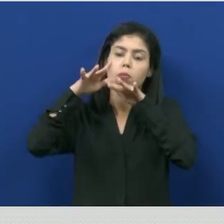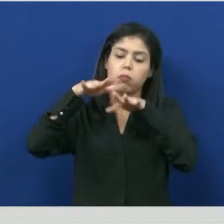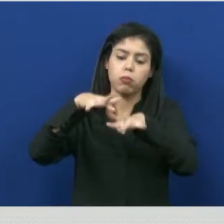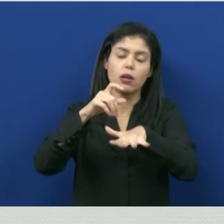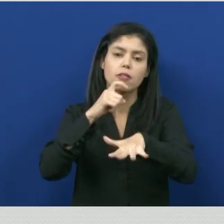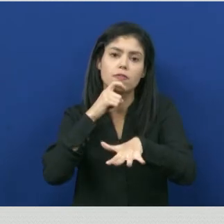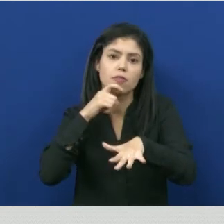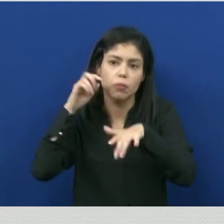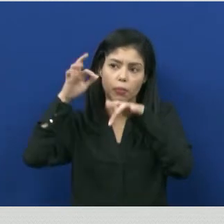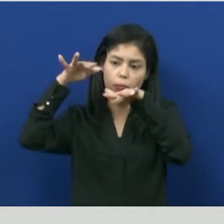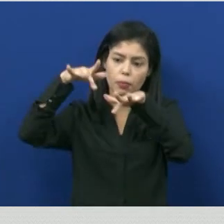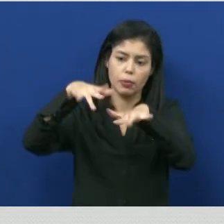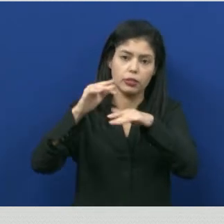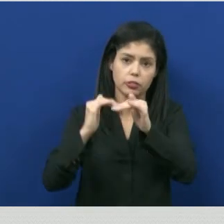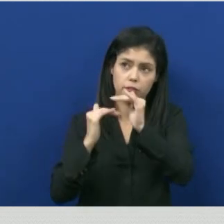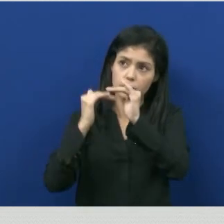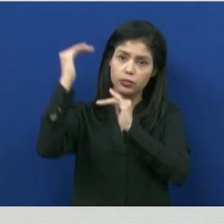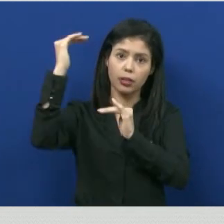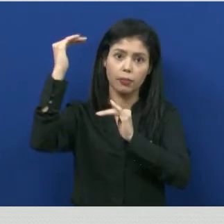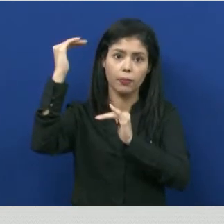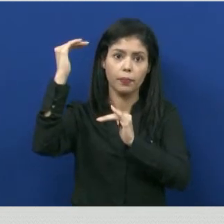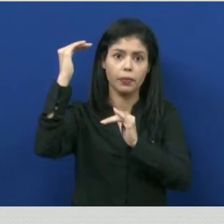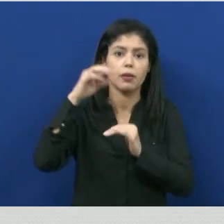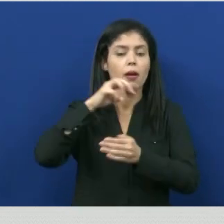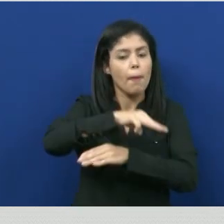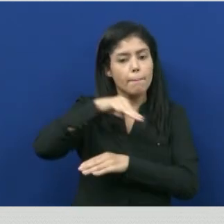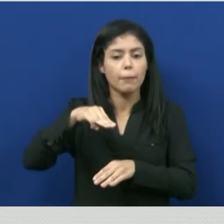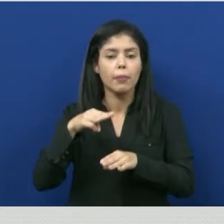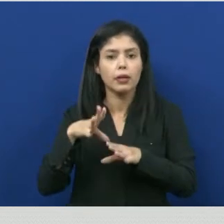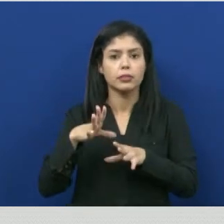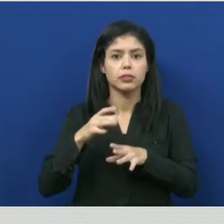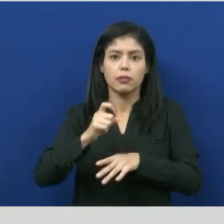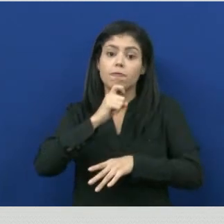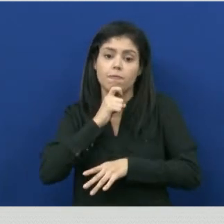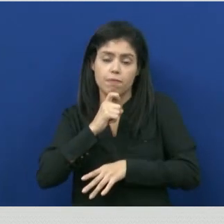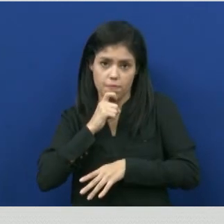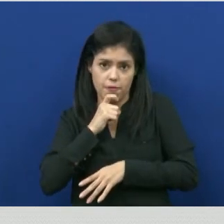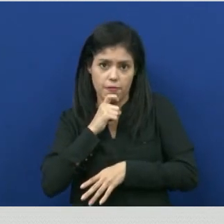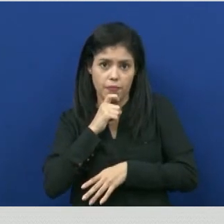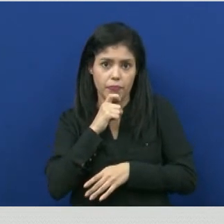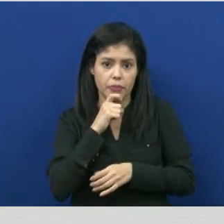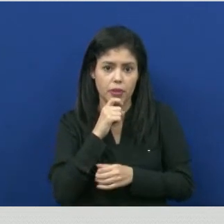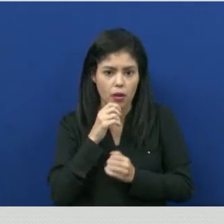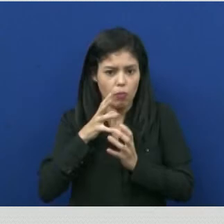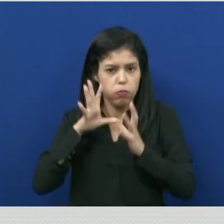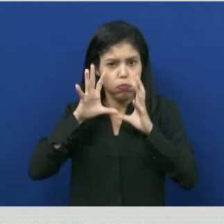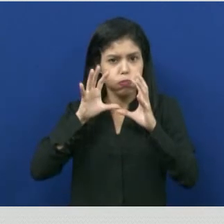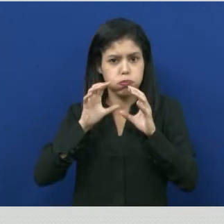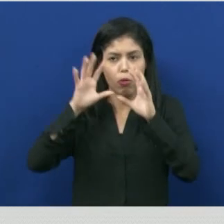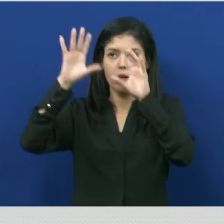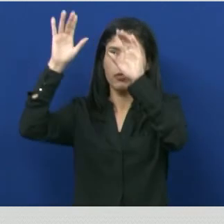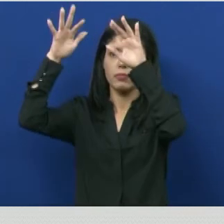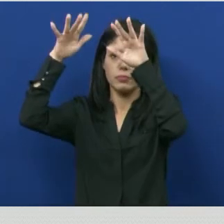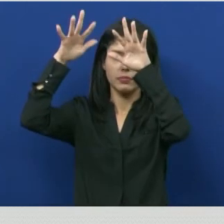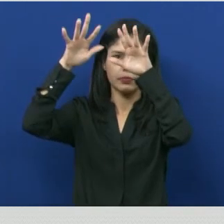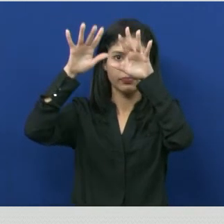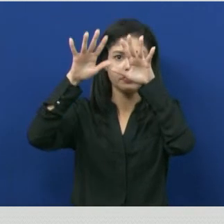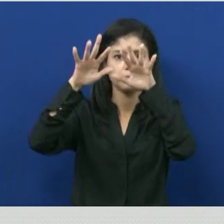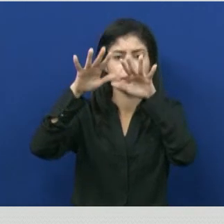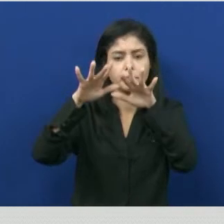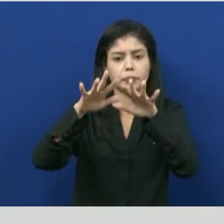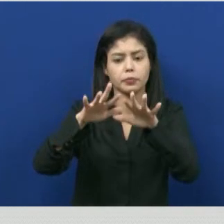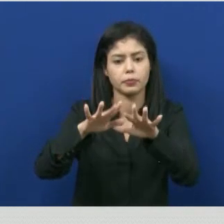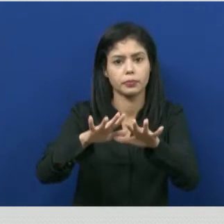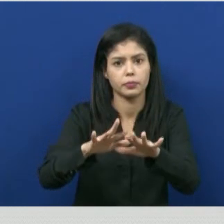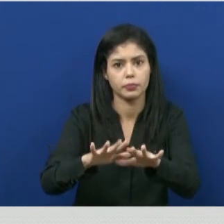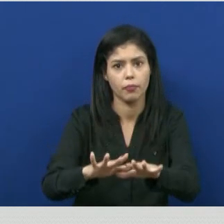se encontra na parte de cima e essa massa de ar, quando esfriar e ficar mais densa, ela vai descer, ocupando o